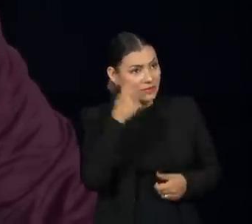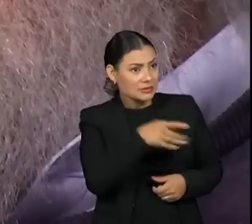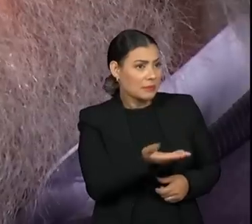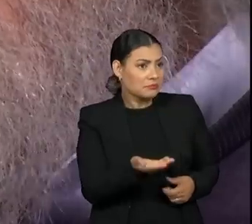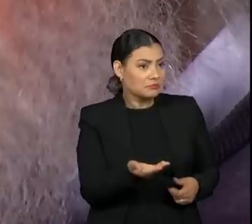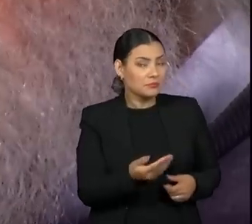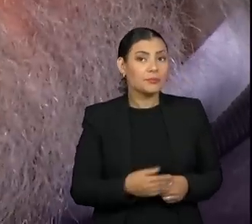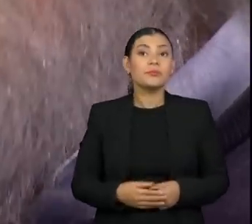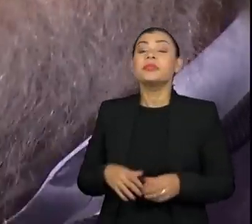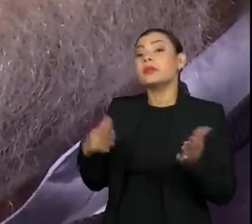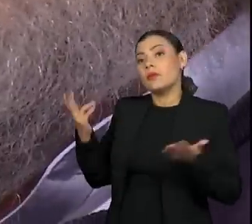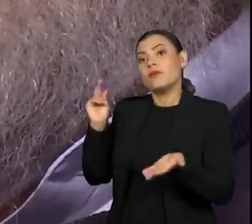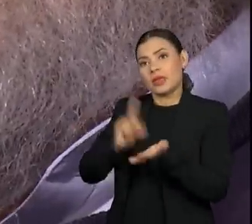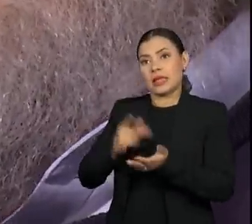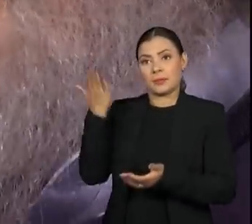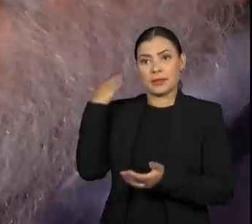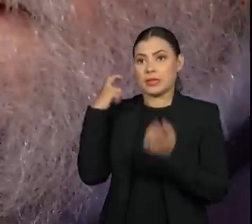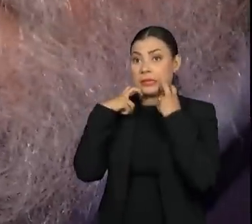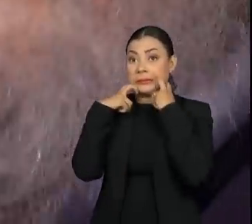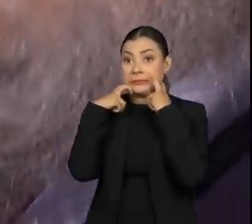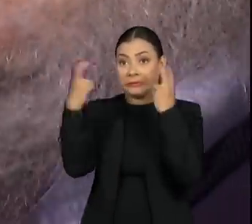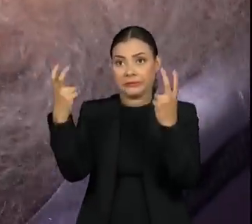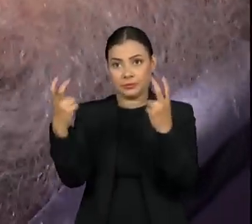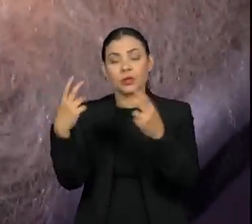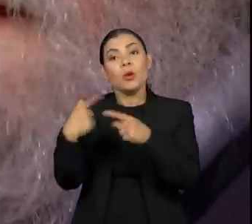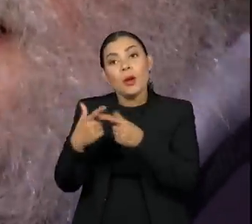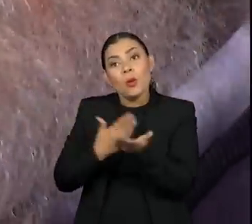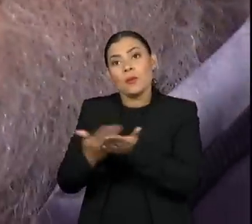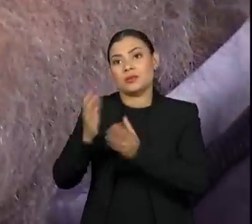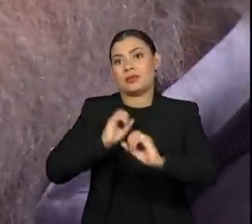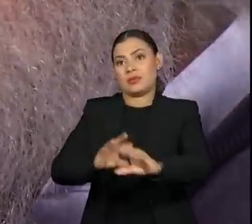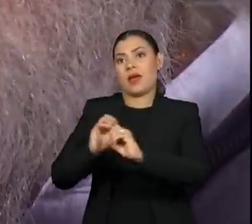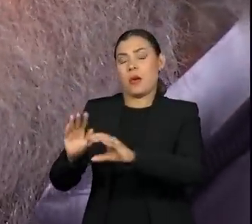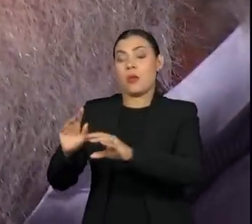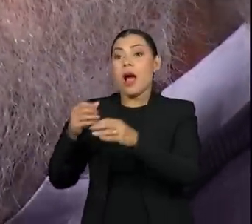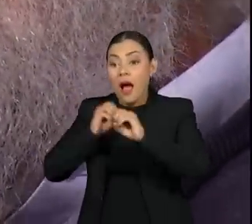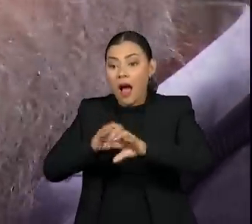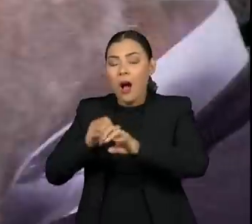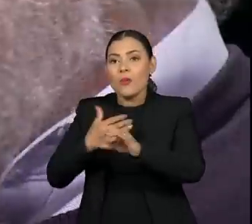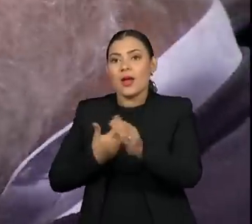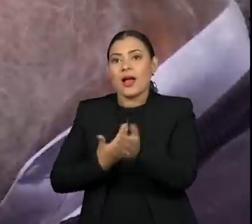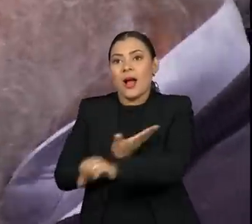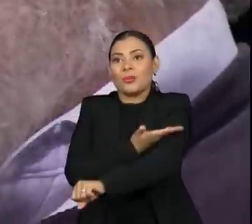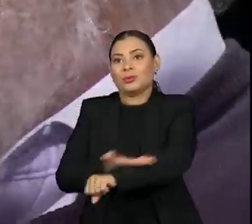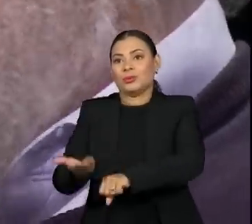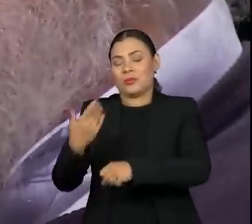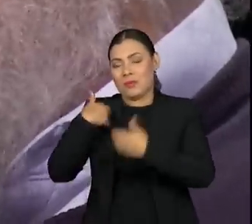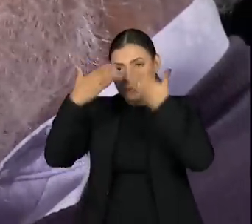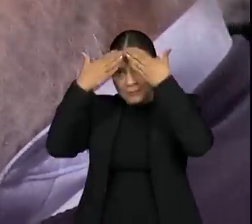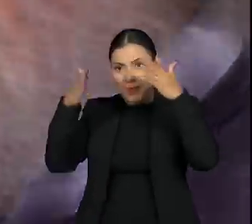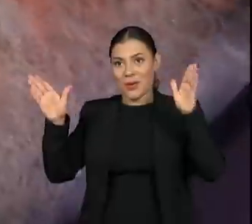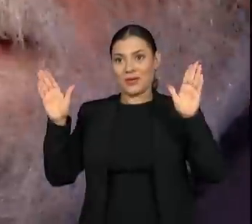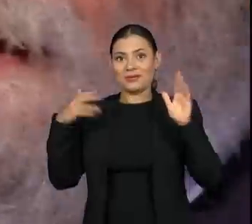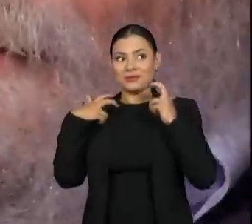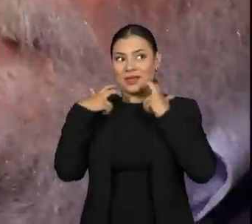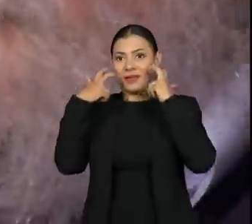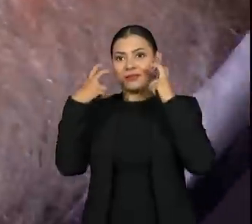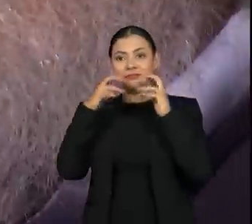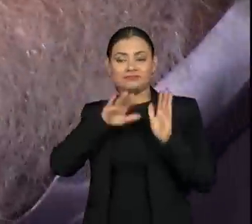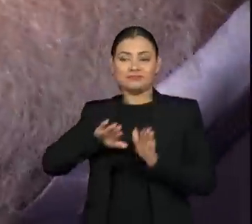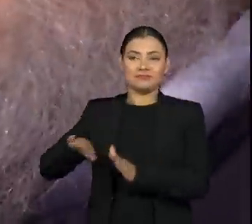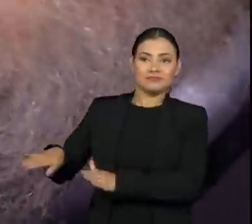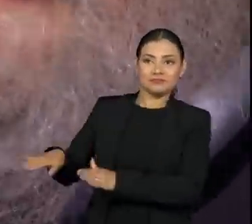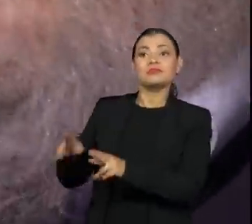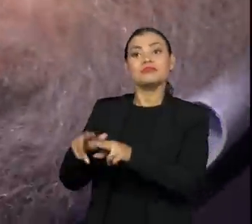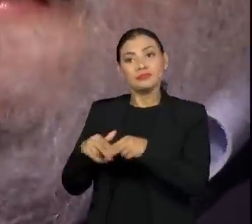eu era extremamente tímido até a hora que comecei dar aula é a aula te abra nisso aí eu tive alguns comemorações que eu ganhei uma